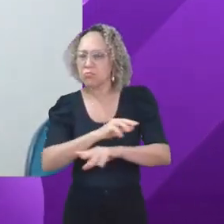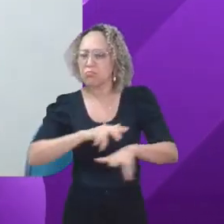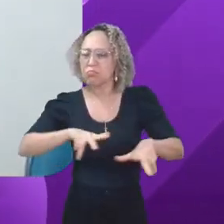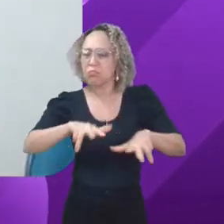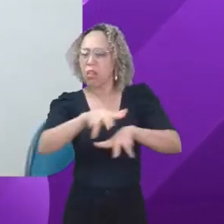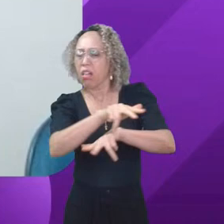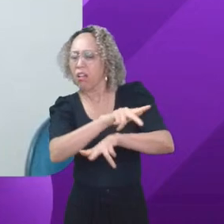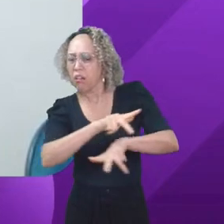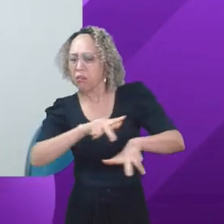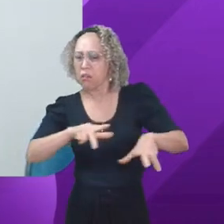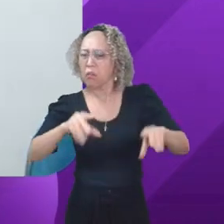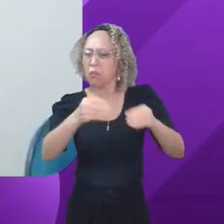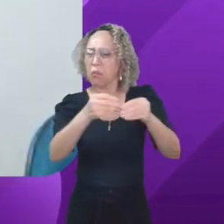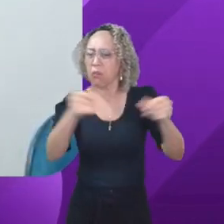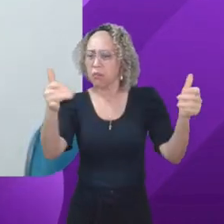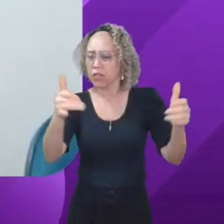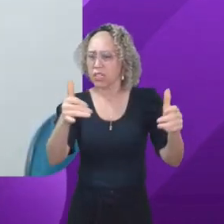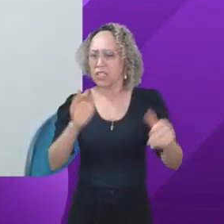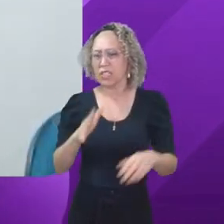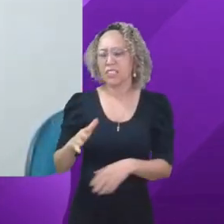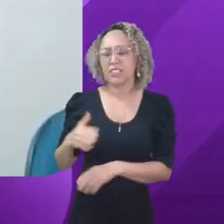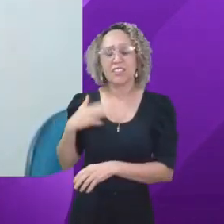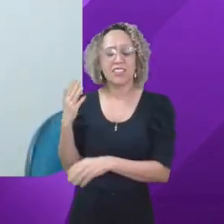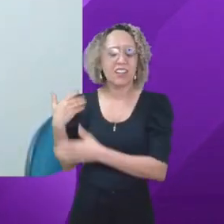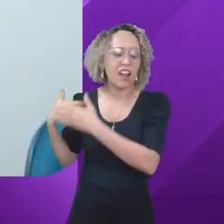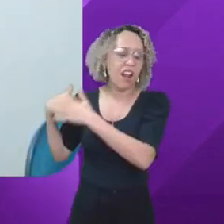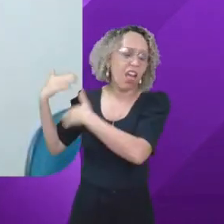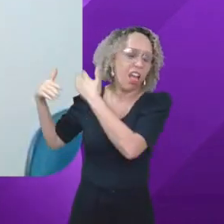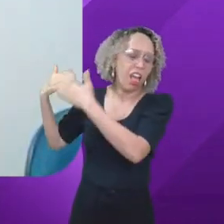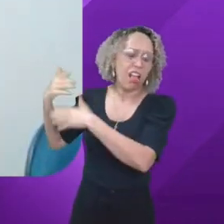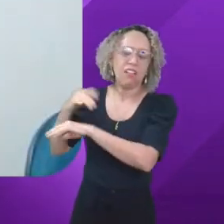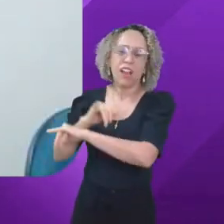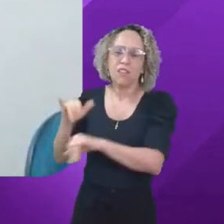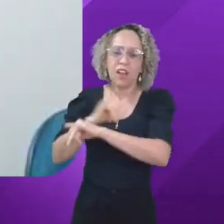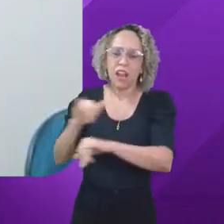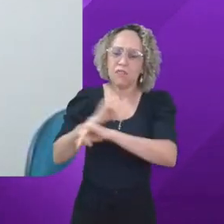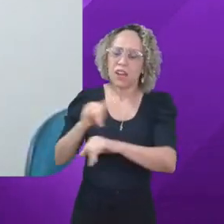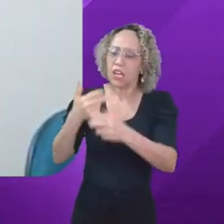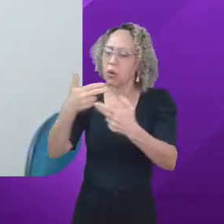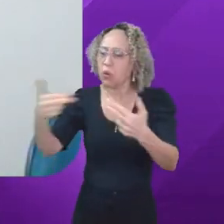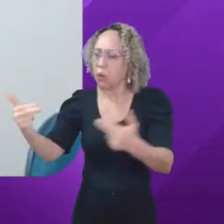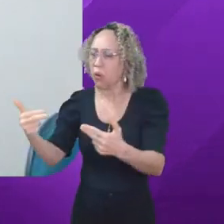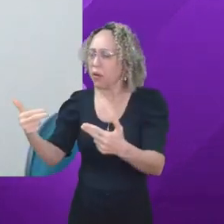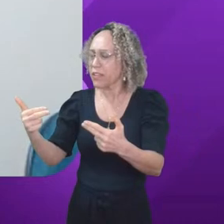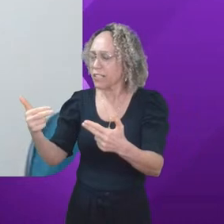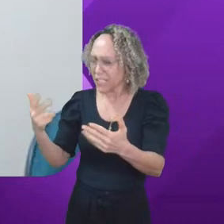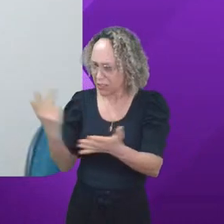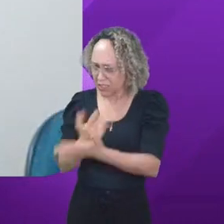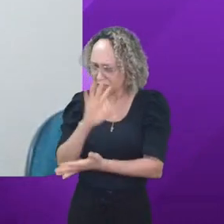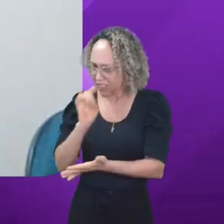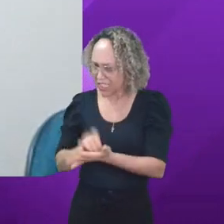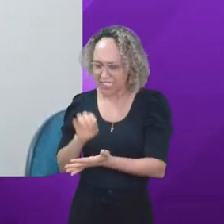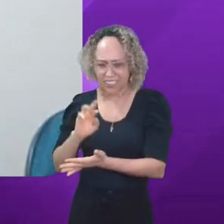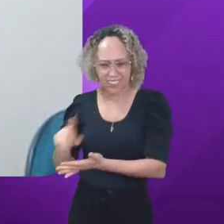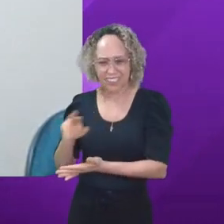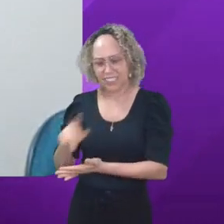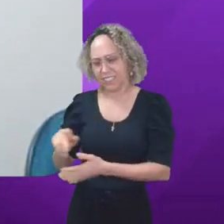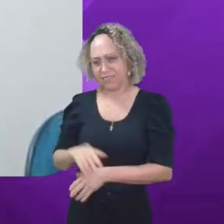que quiseram contando uma história que não era nossa, né? Já contaram tanto aquilo que não aconteceu, o que